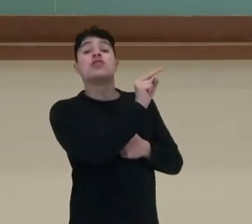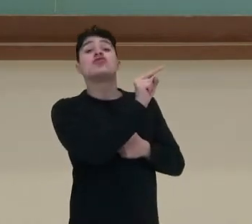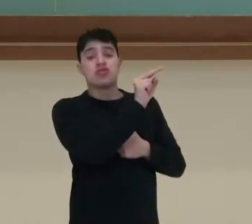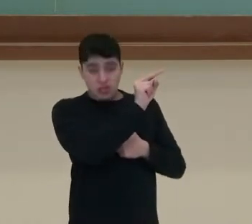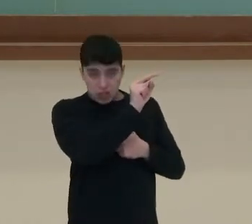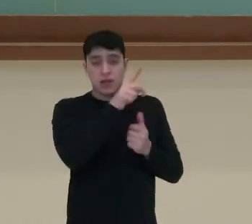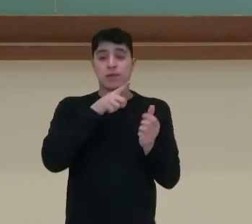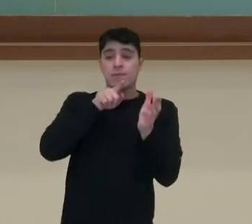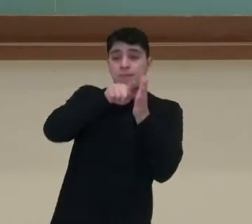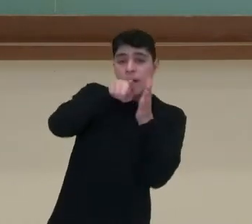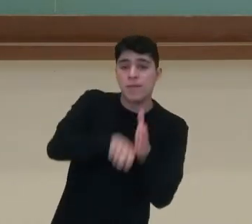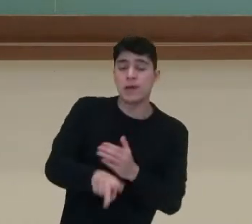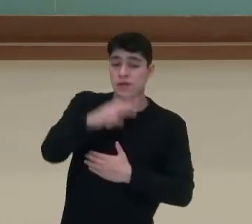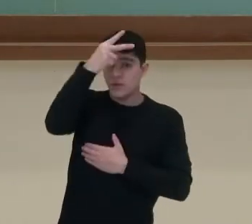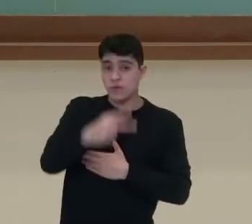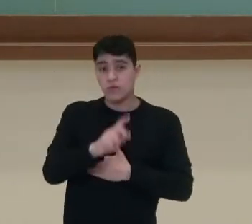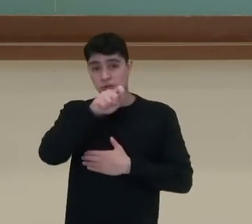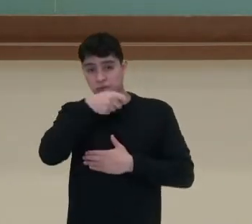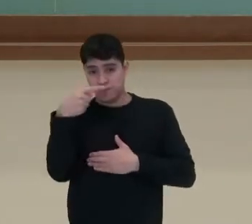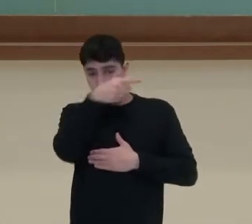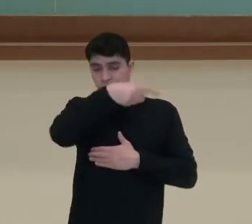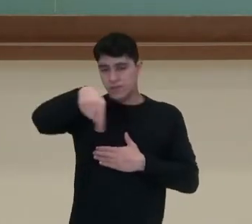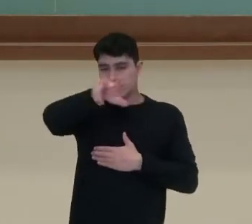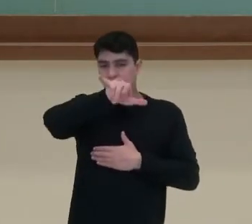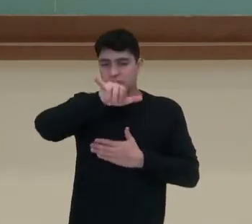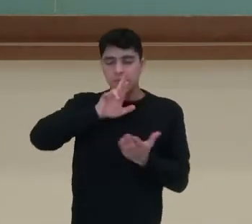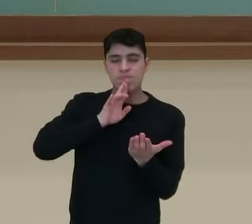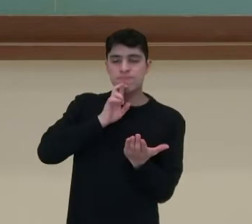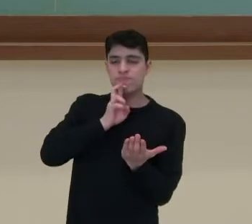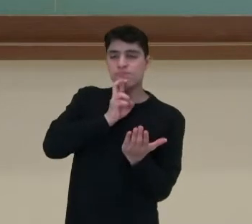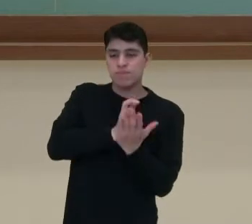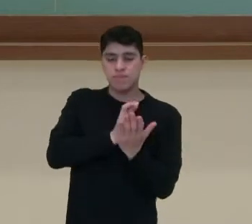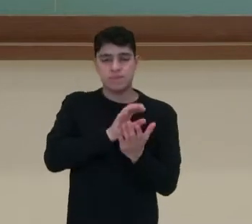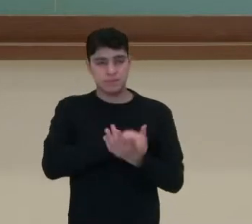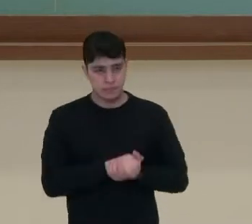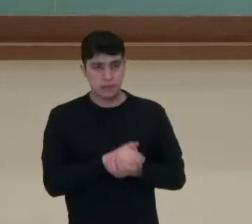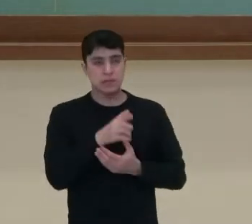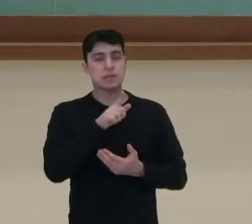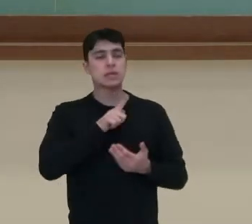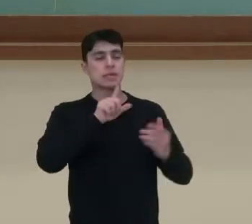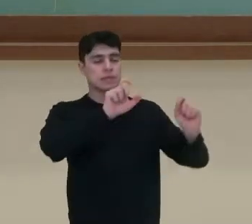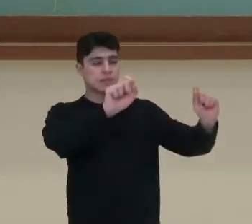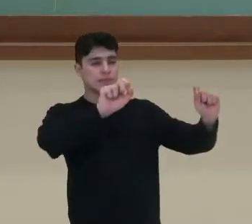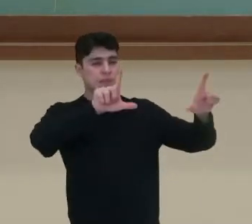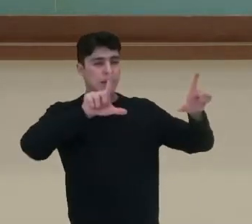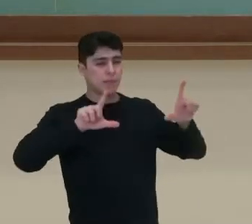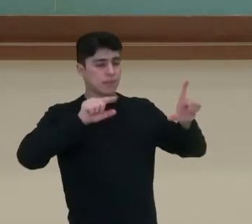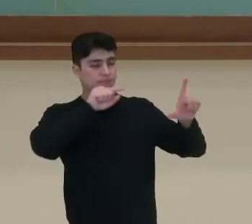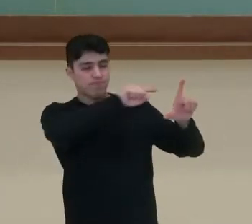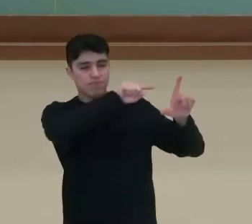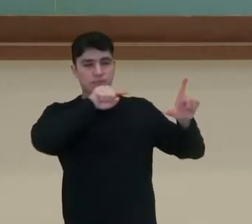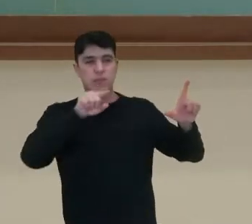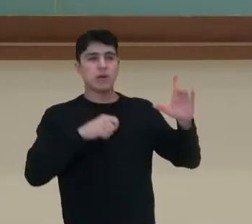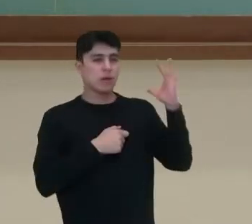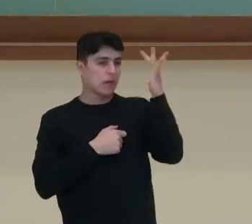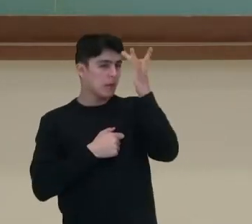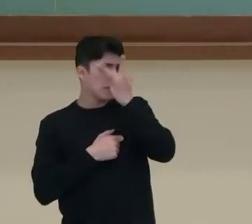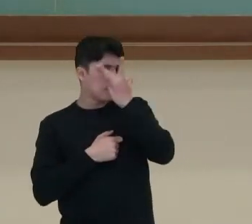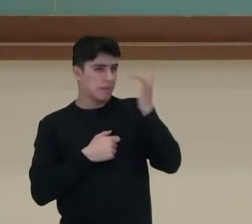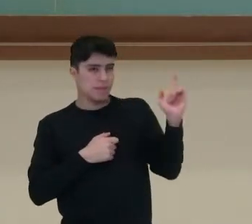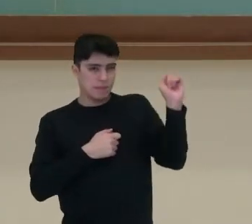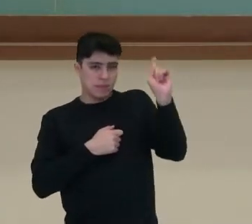duas perguntinhas aqui, letra A e letra B. Então, temos que na charge, né? Duas pessoas aqui